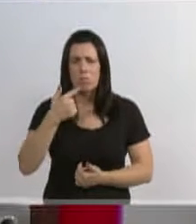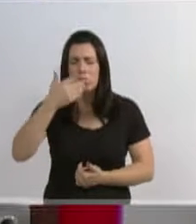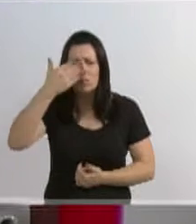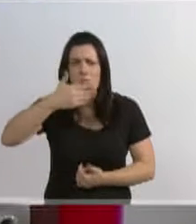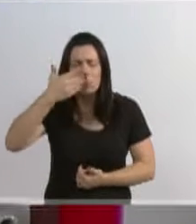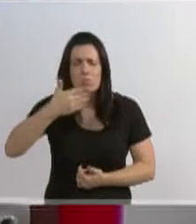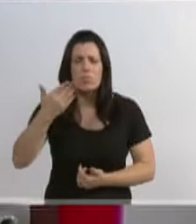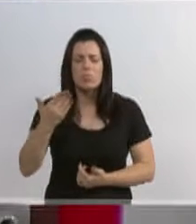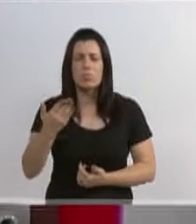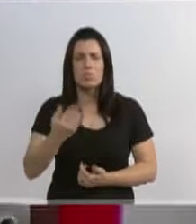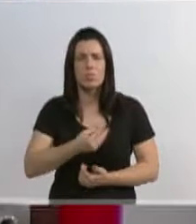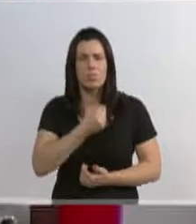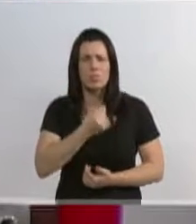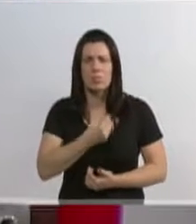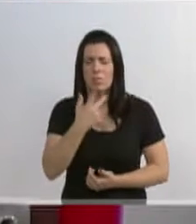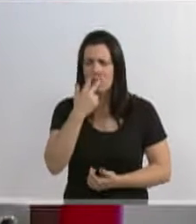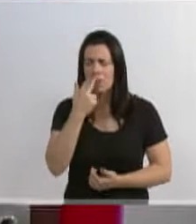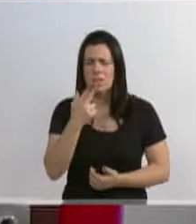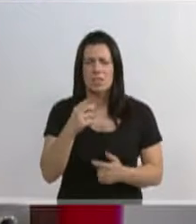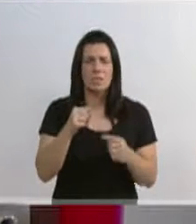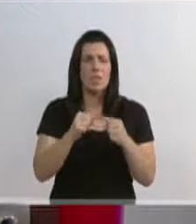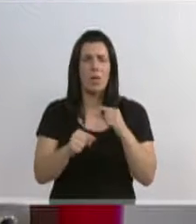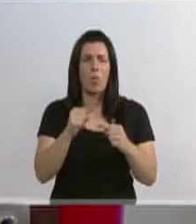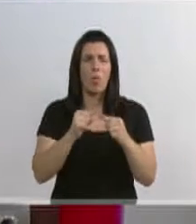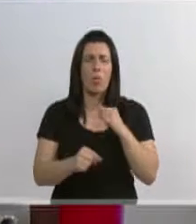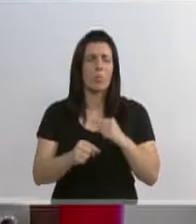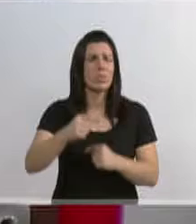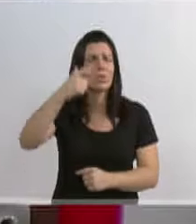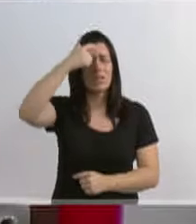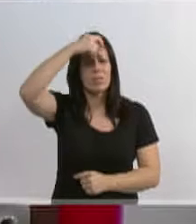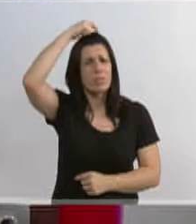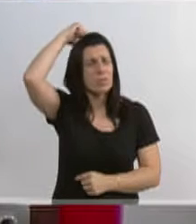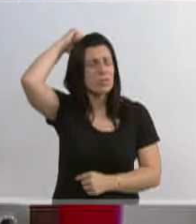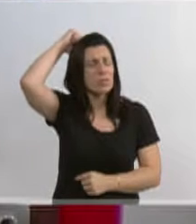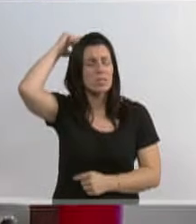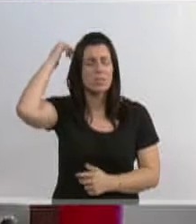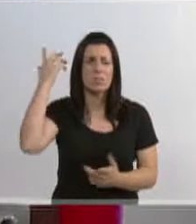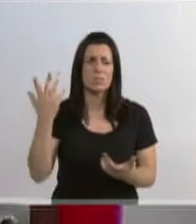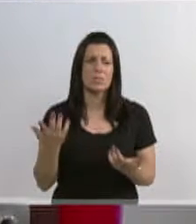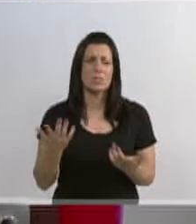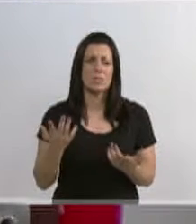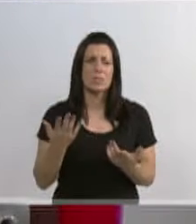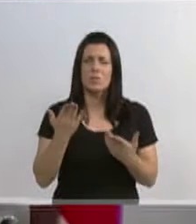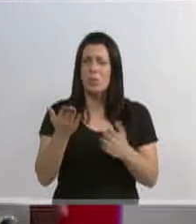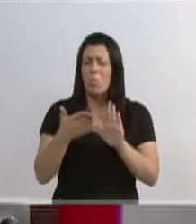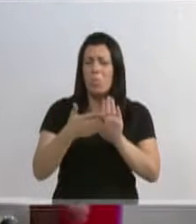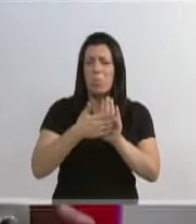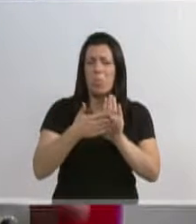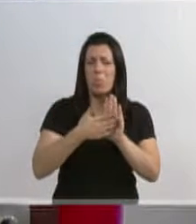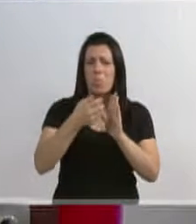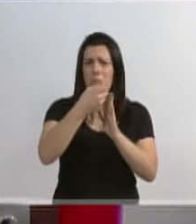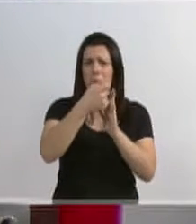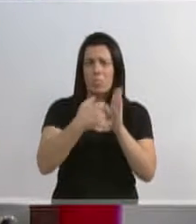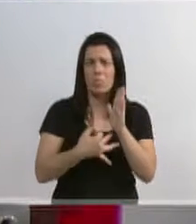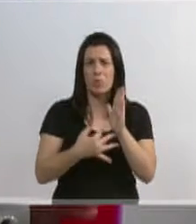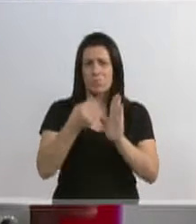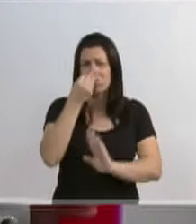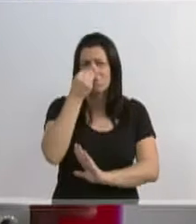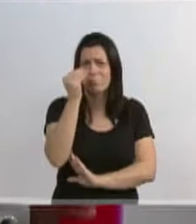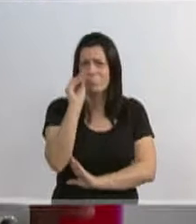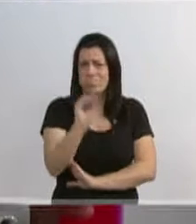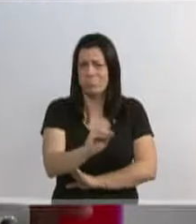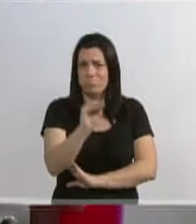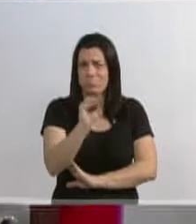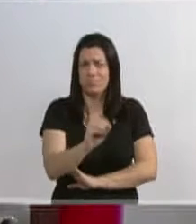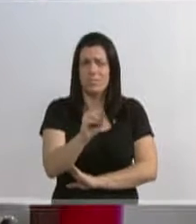É surpreendente a incoerência de Vossa Excelência, vereador Adriano. O senhor propõe uma moção de